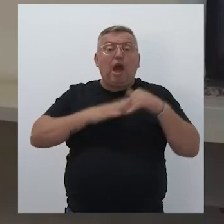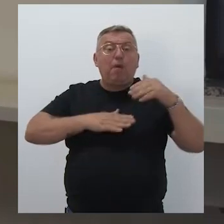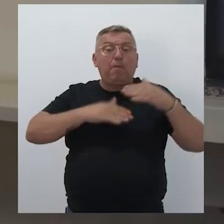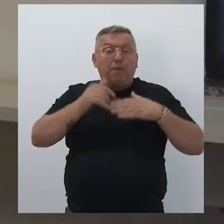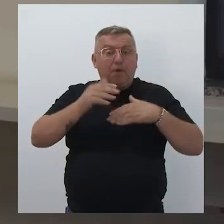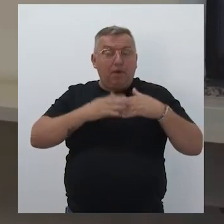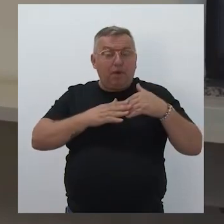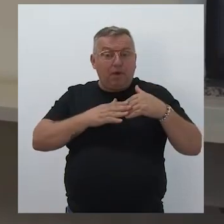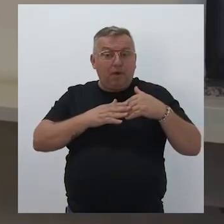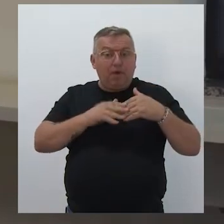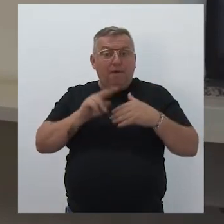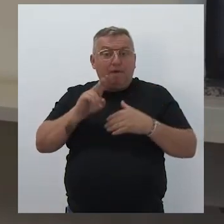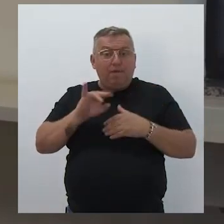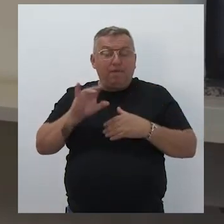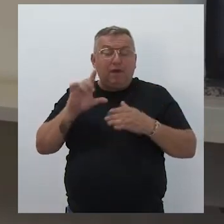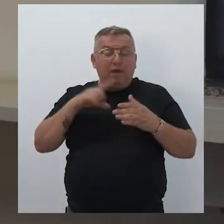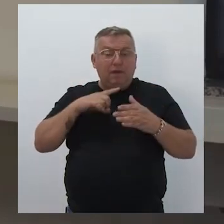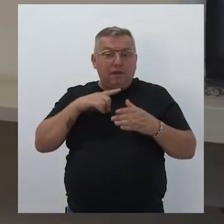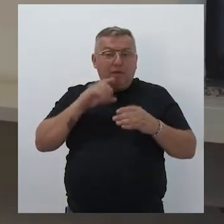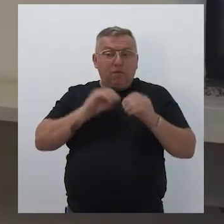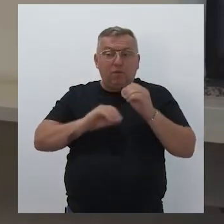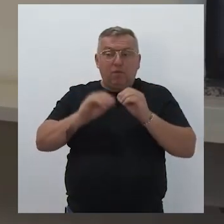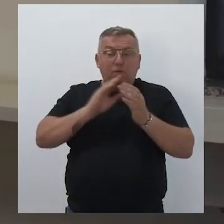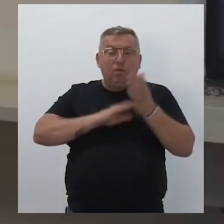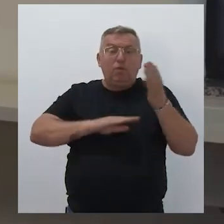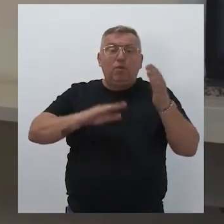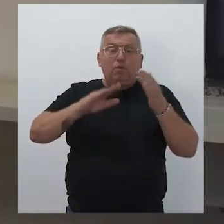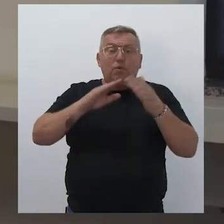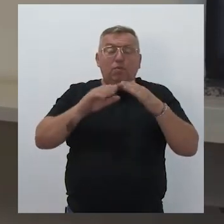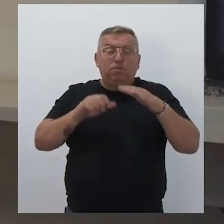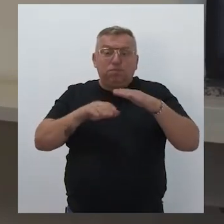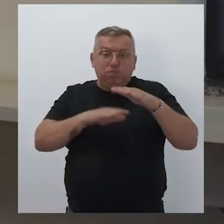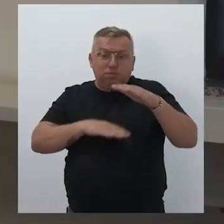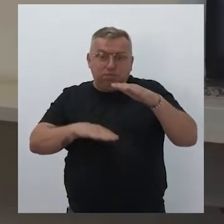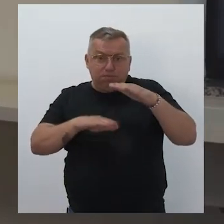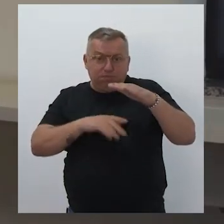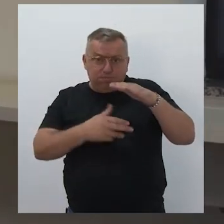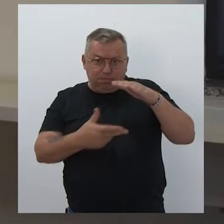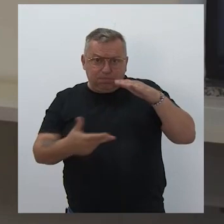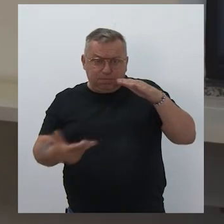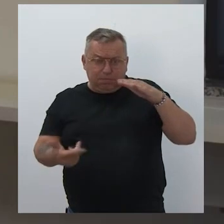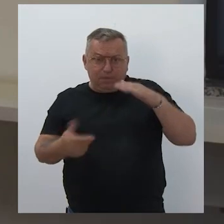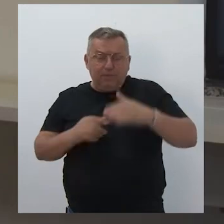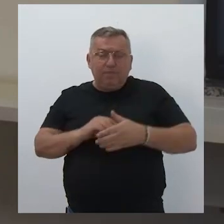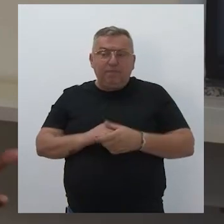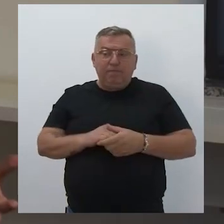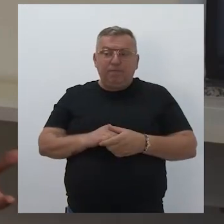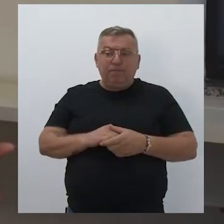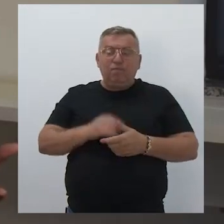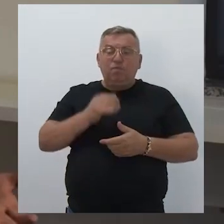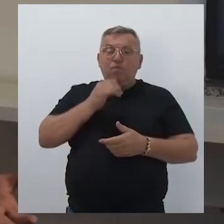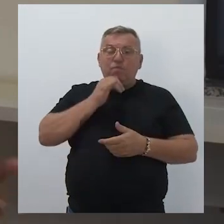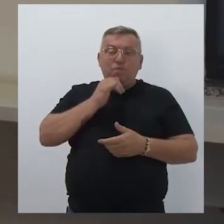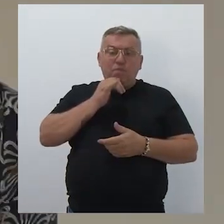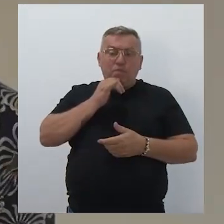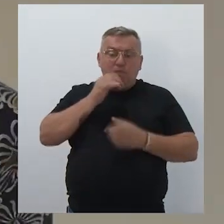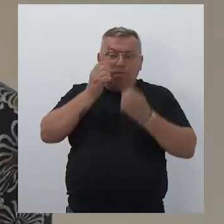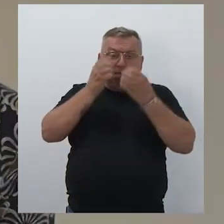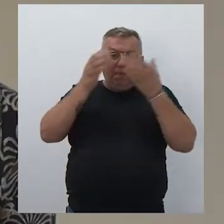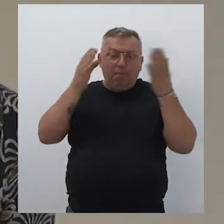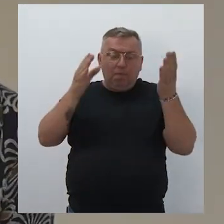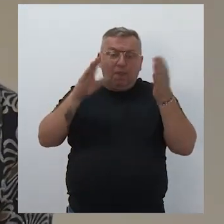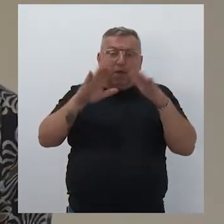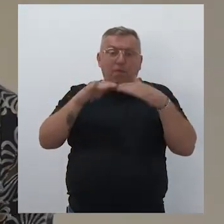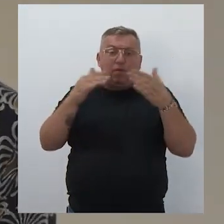habilidades que vão conter aí todos os subelementos dessas competências gerais. Um exemplo claro para